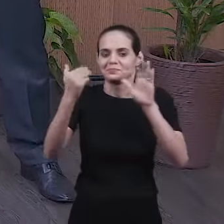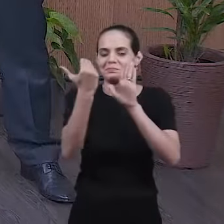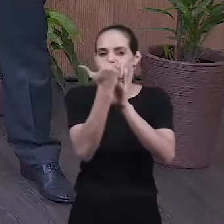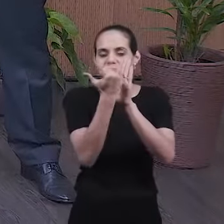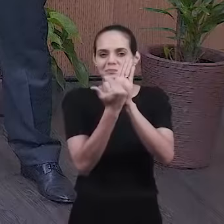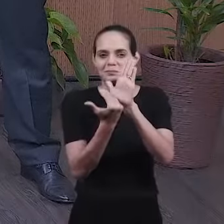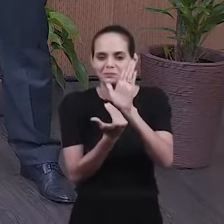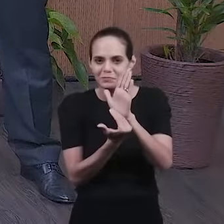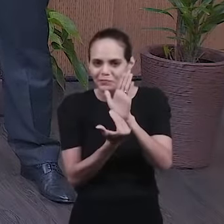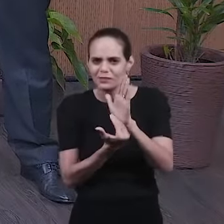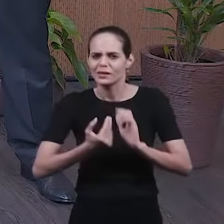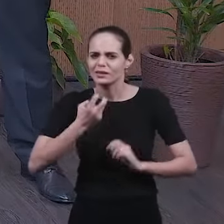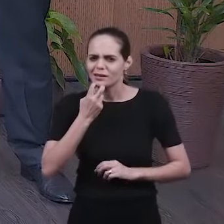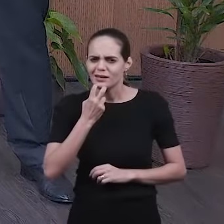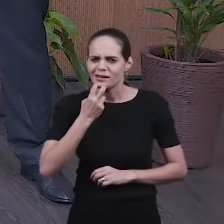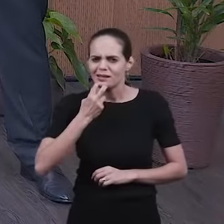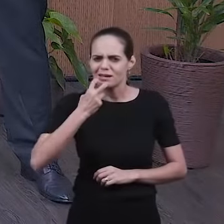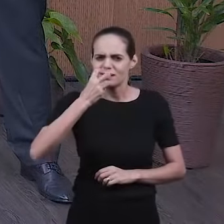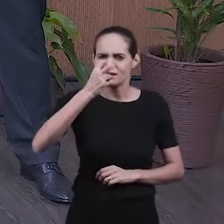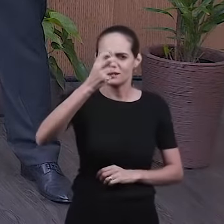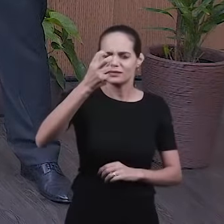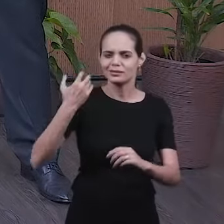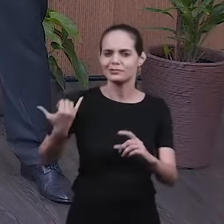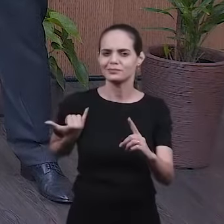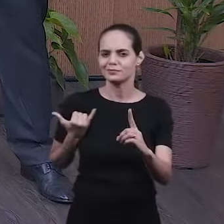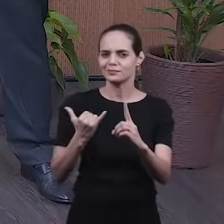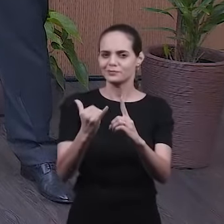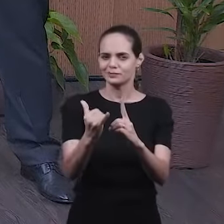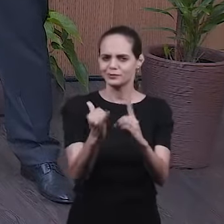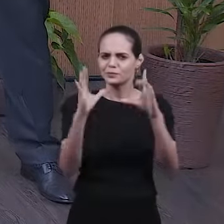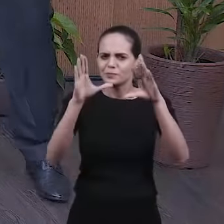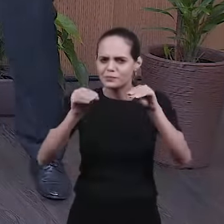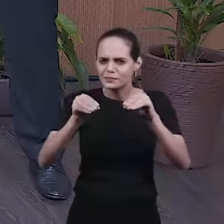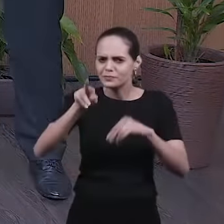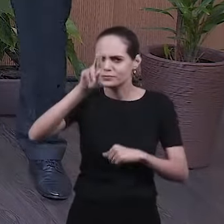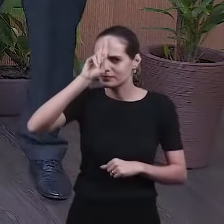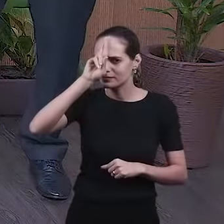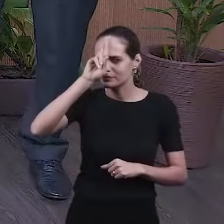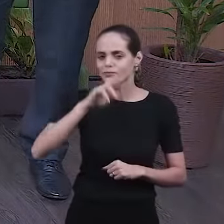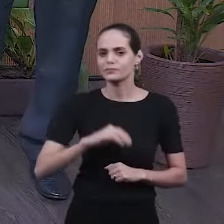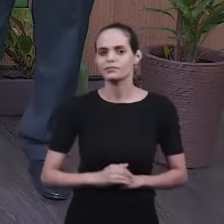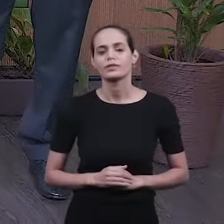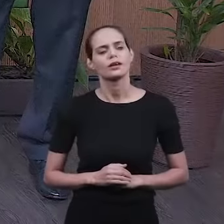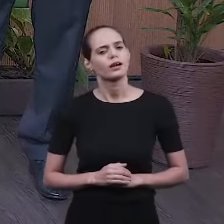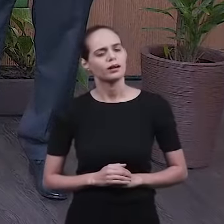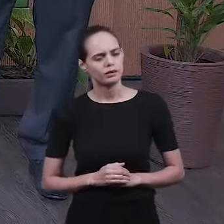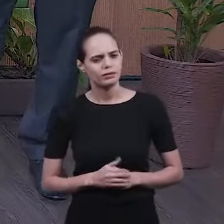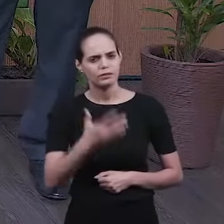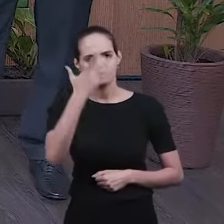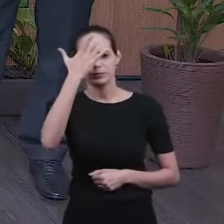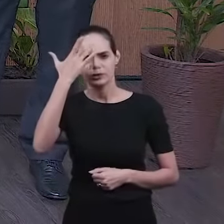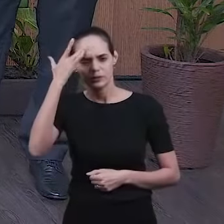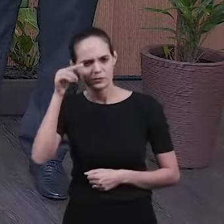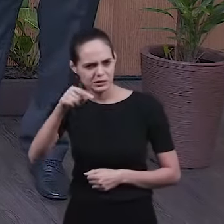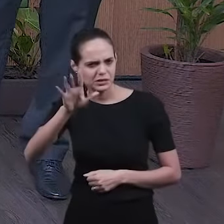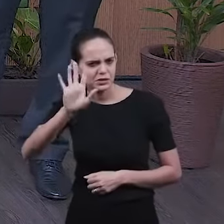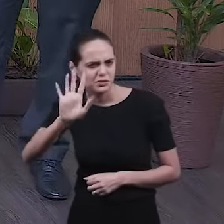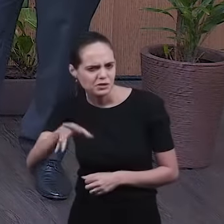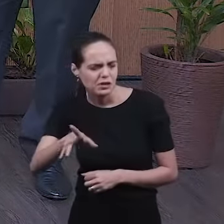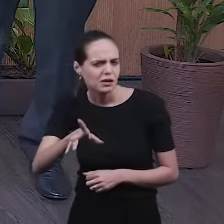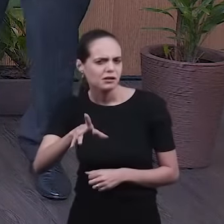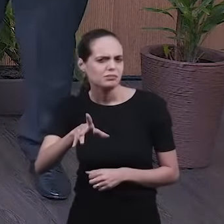grito profético da meia-noite. E alguém, Daniel, já pode estar se perguntando: como assim